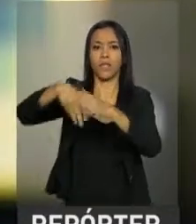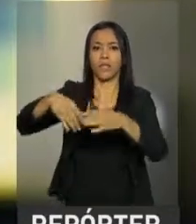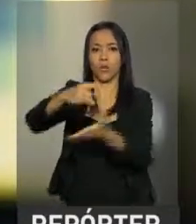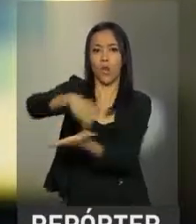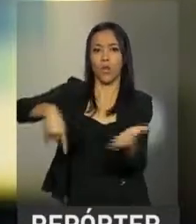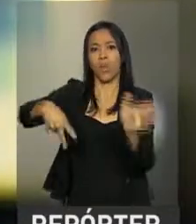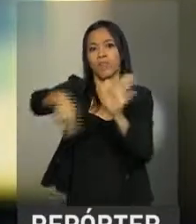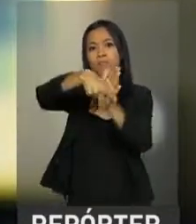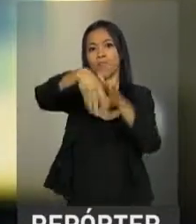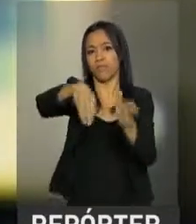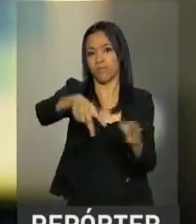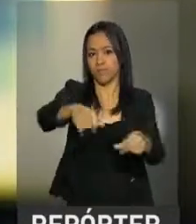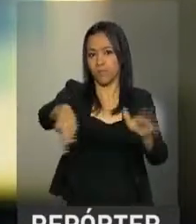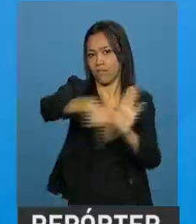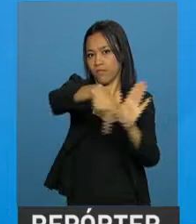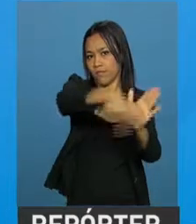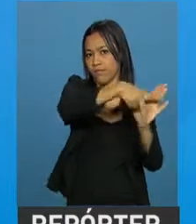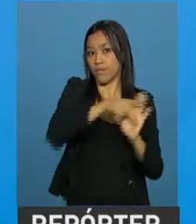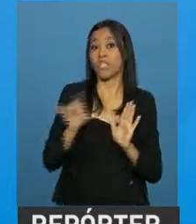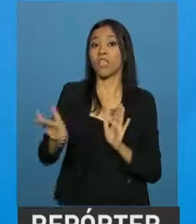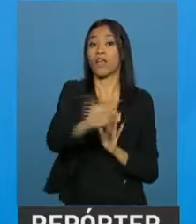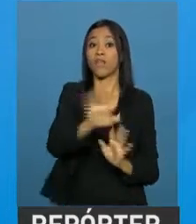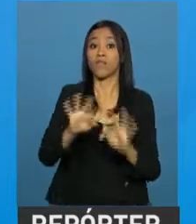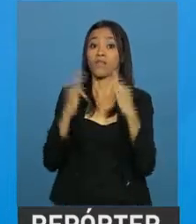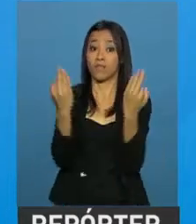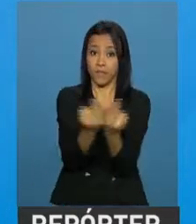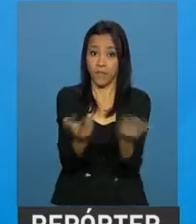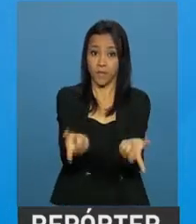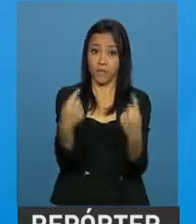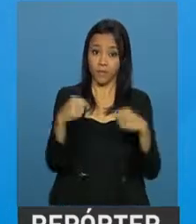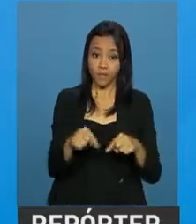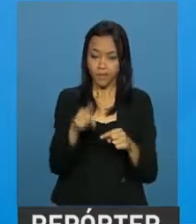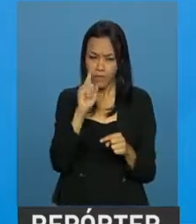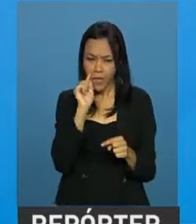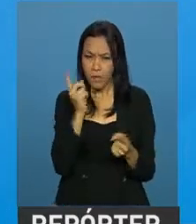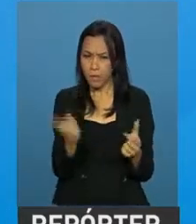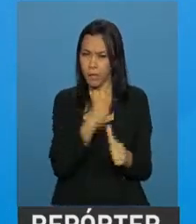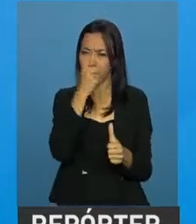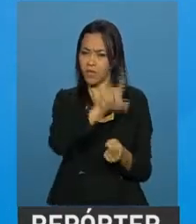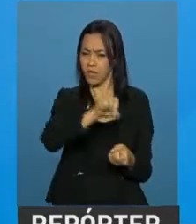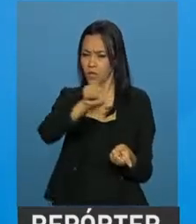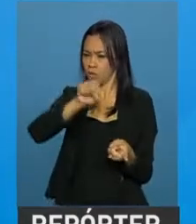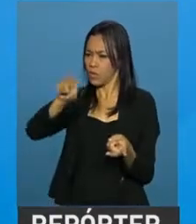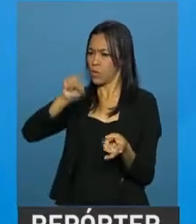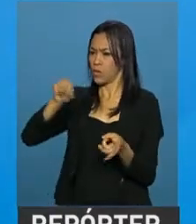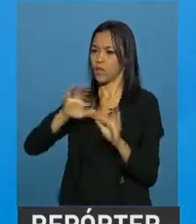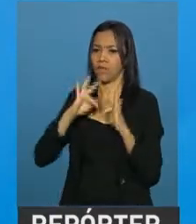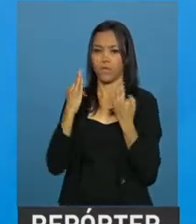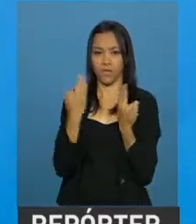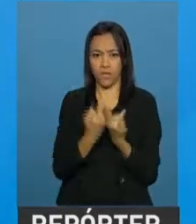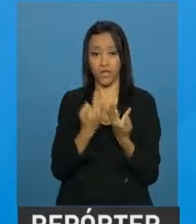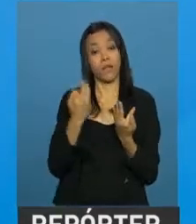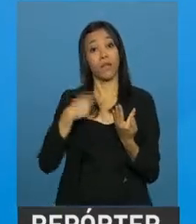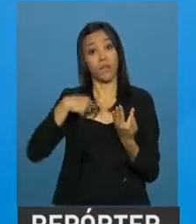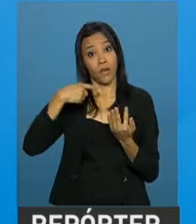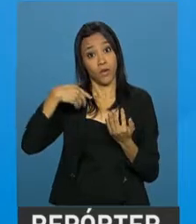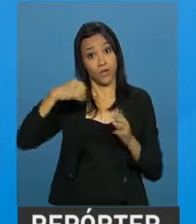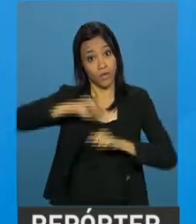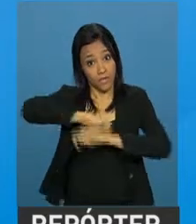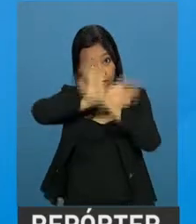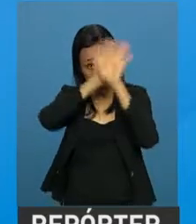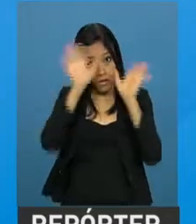que receberiam essas terras. Desde a seleção das famílias, que torna um processo mais transparente